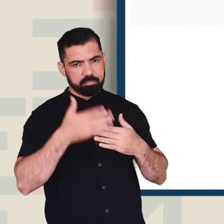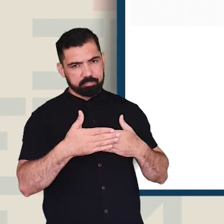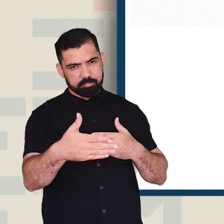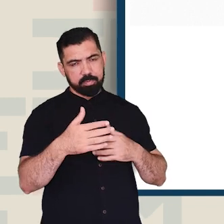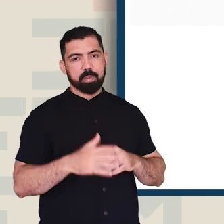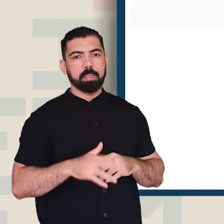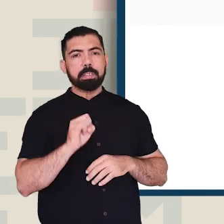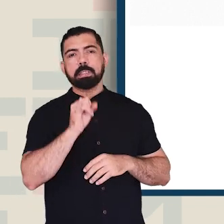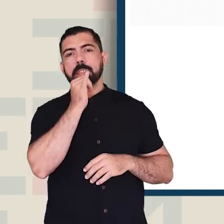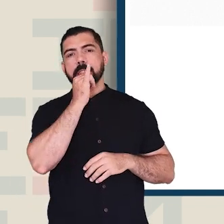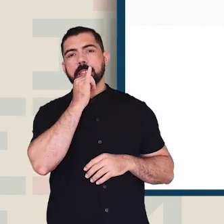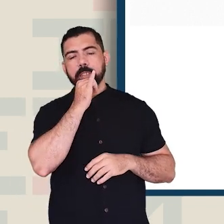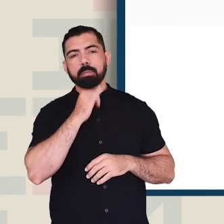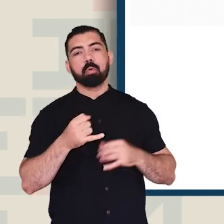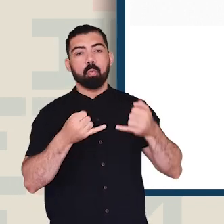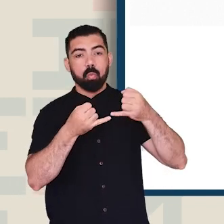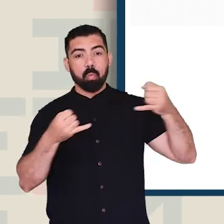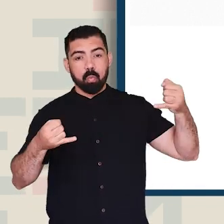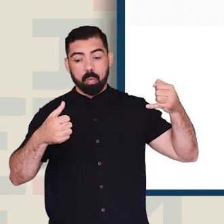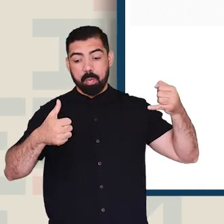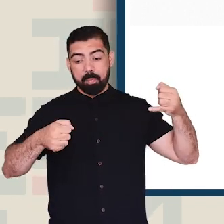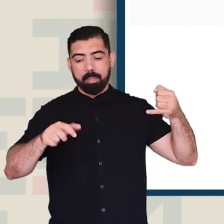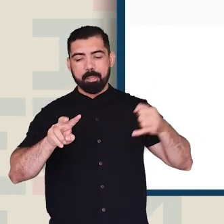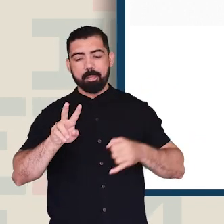Se eu fizesse o baixo em Ré, ó.